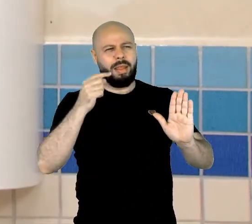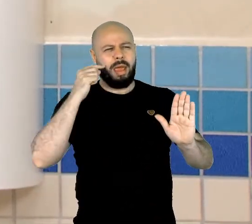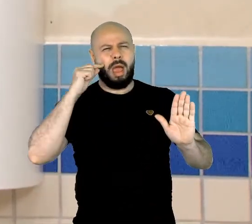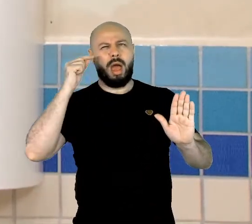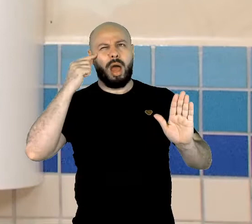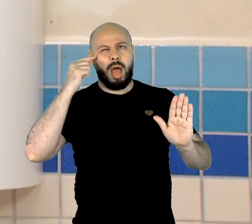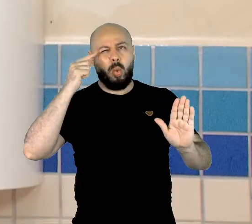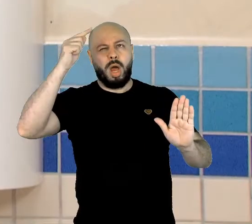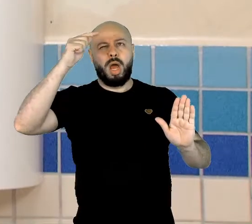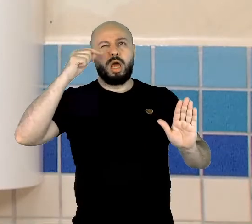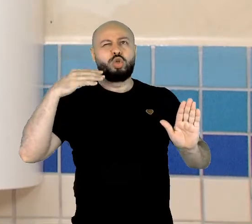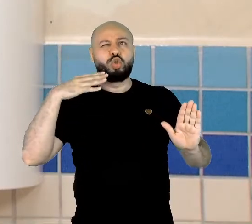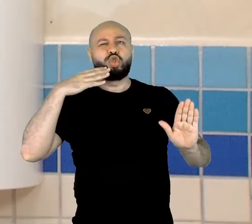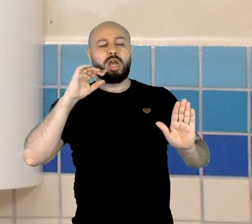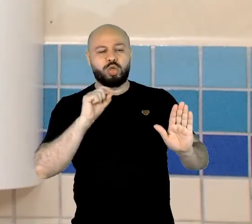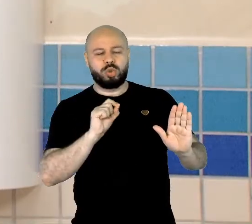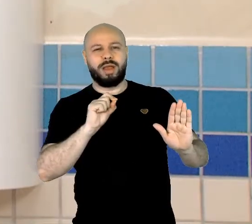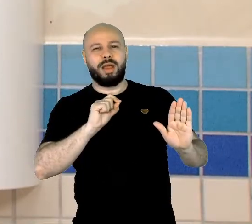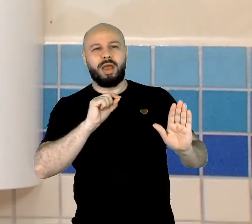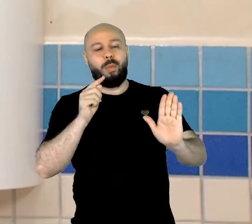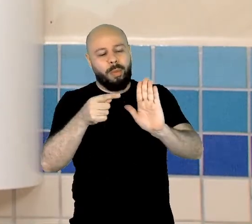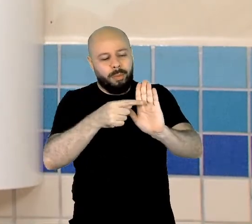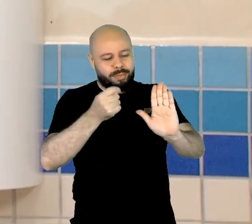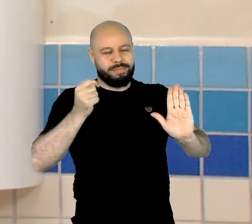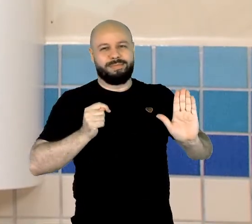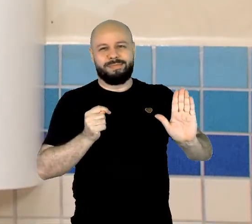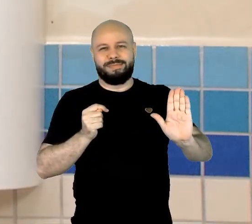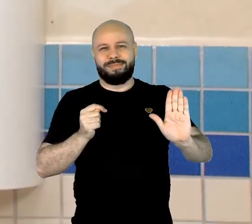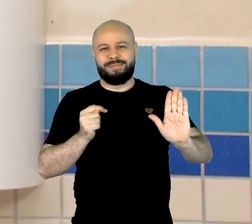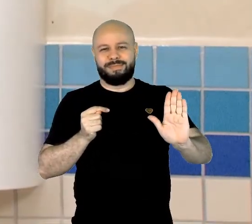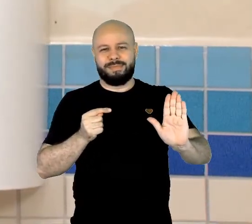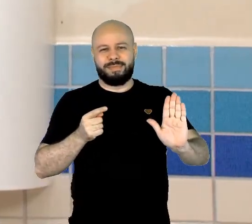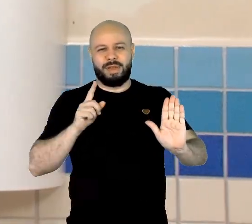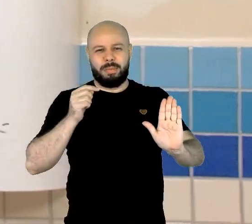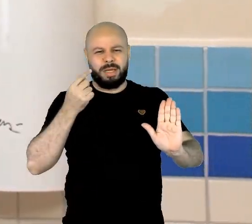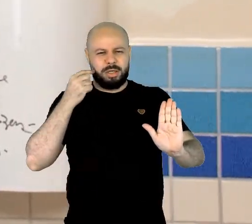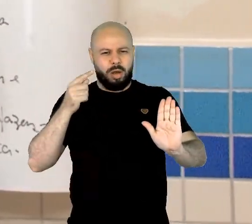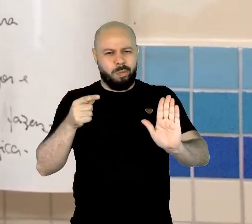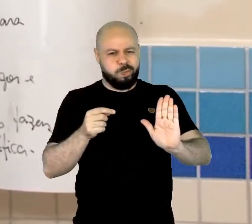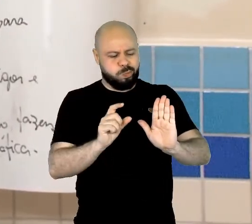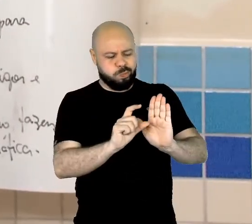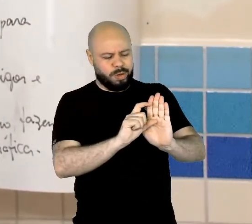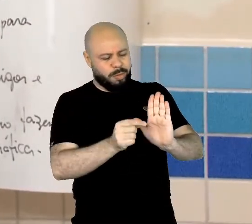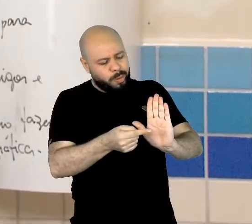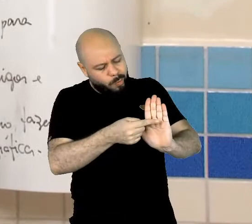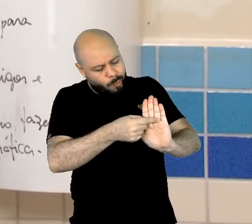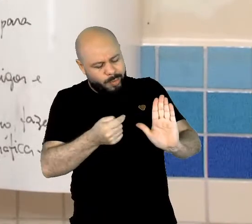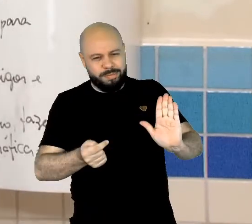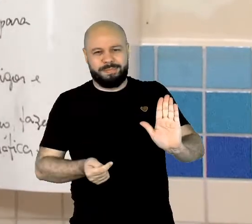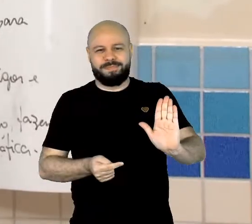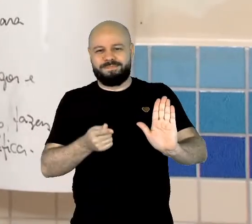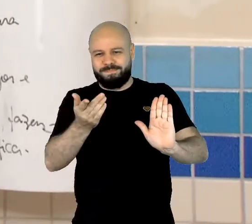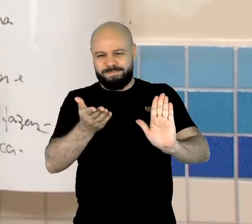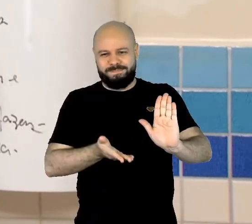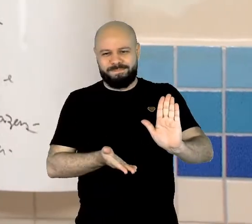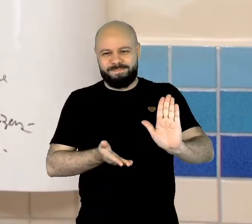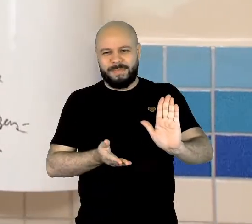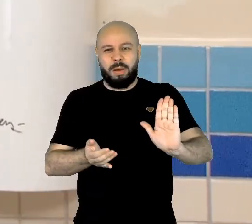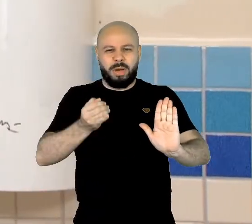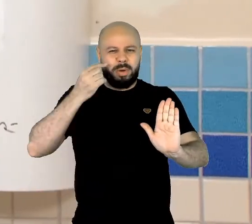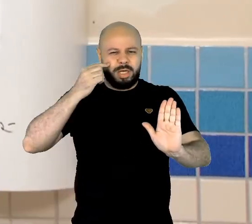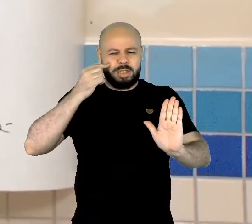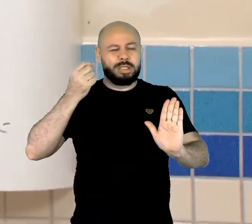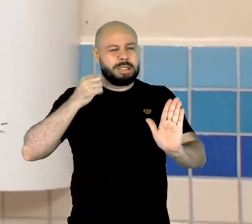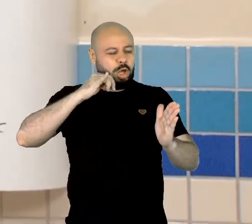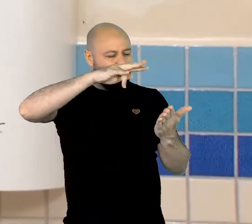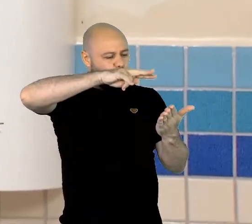que algo é importante, eu vou lá e o quê? E faço sublinhados. Ah, isso aqui é importante para eu, quando eu voltar lá na